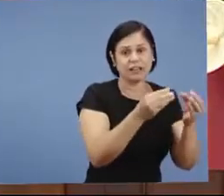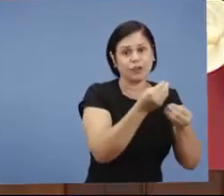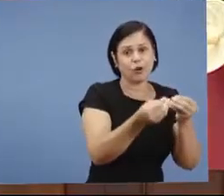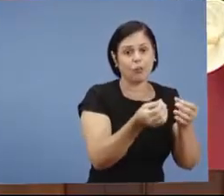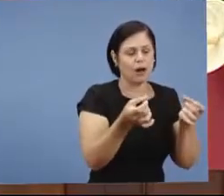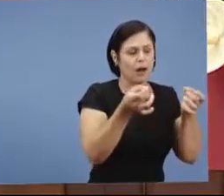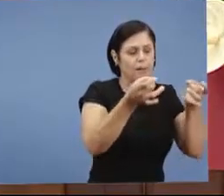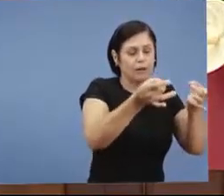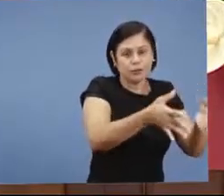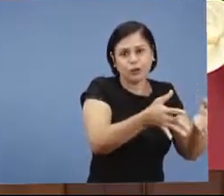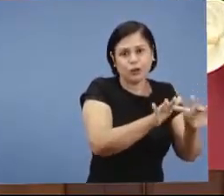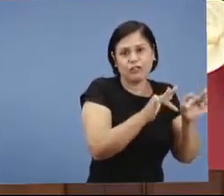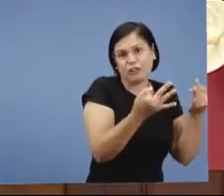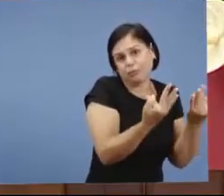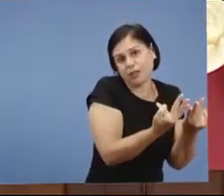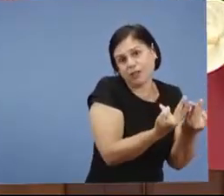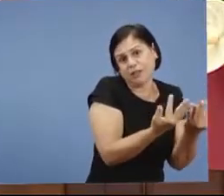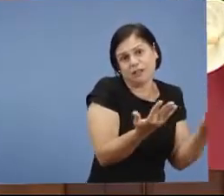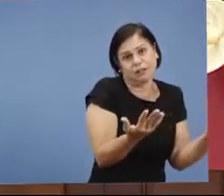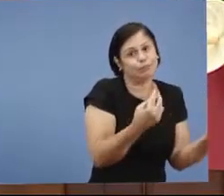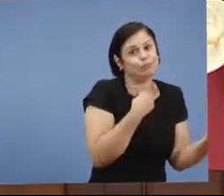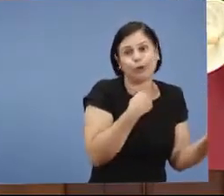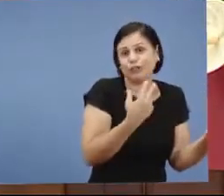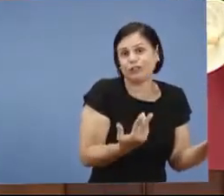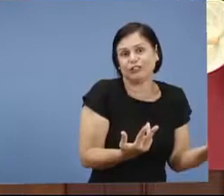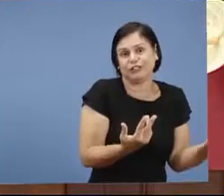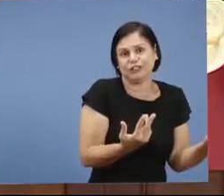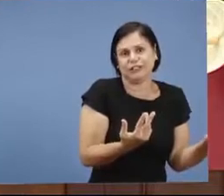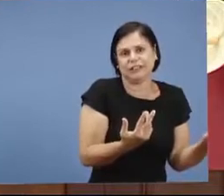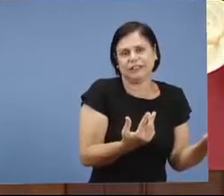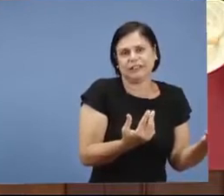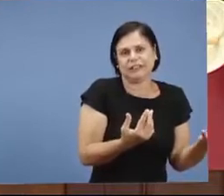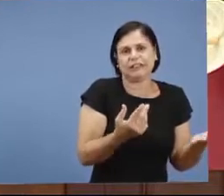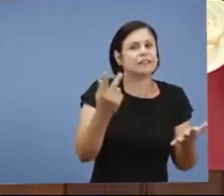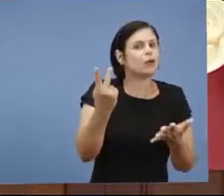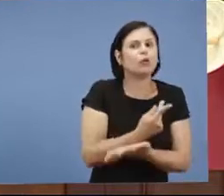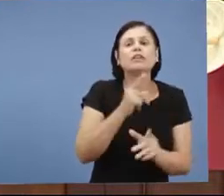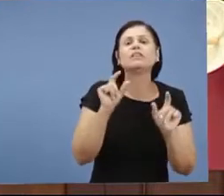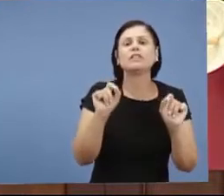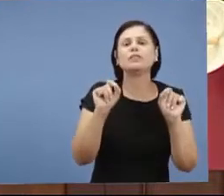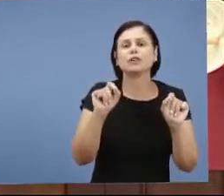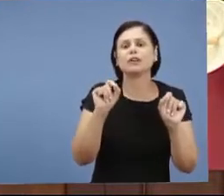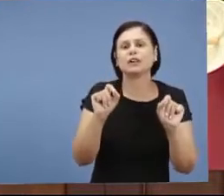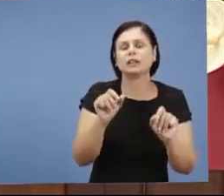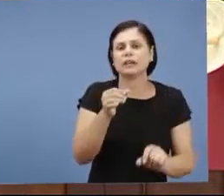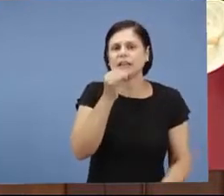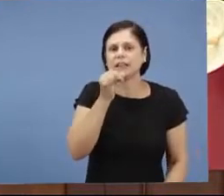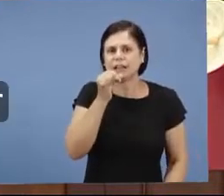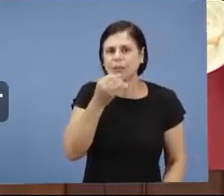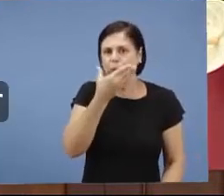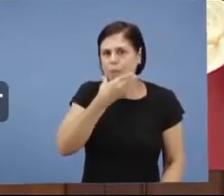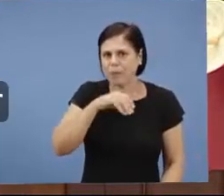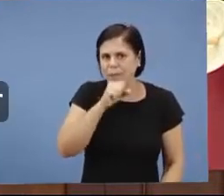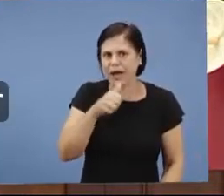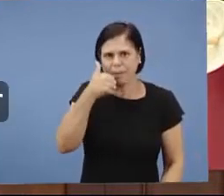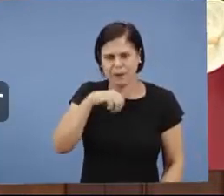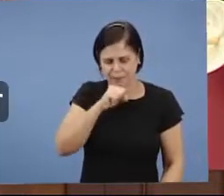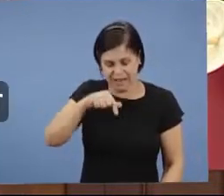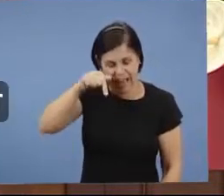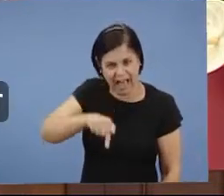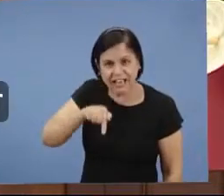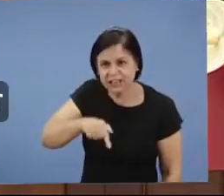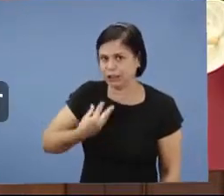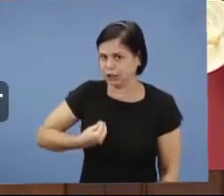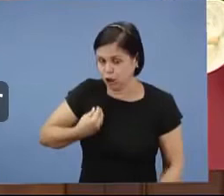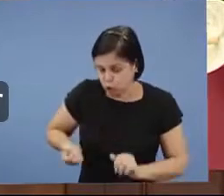pai não pode deixar, a mãe não pode largar. Então, o que está acontecendo? os pais estão aqui, eles não podiam